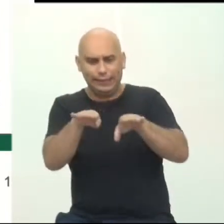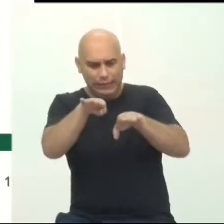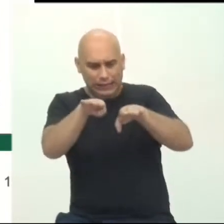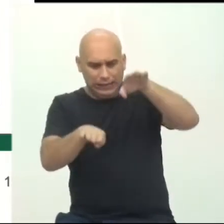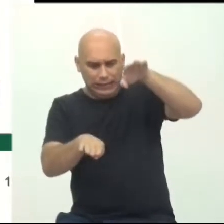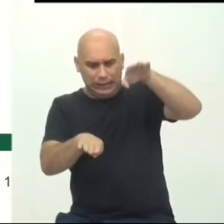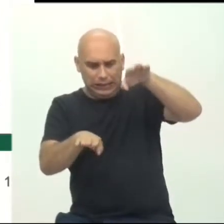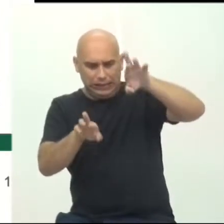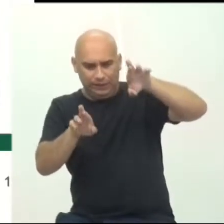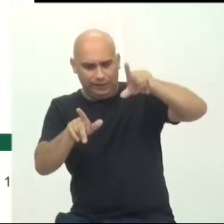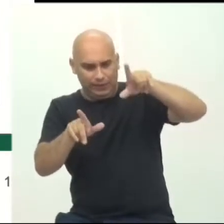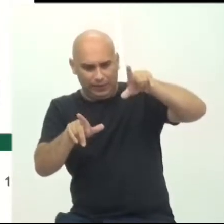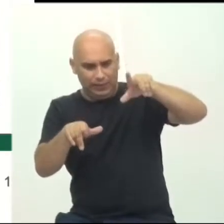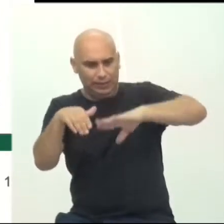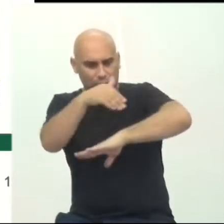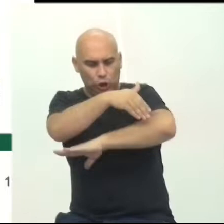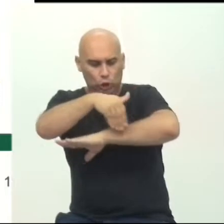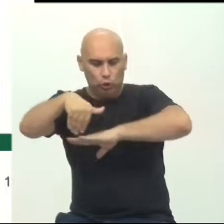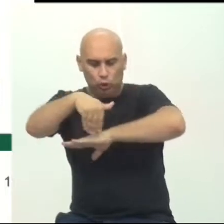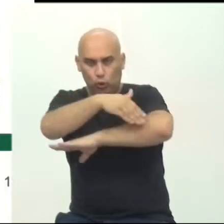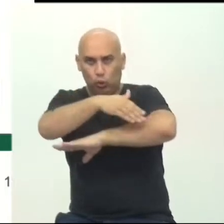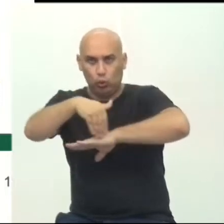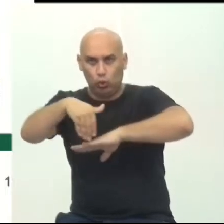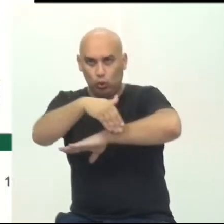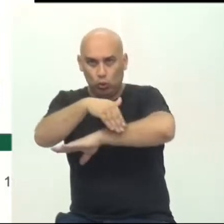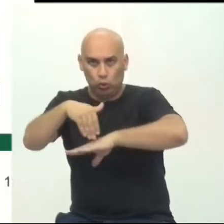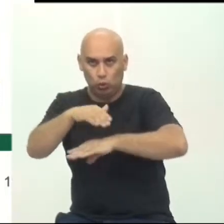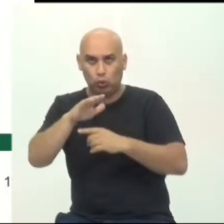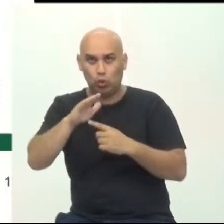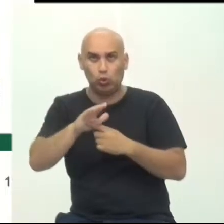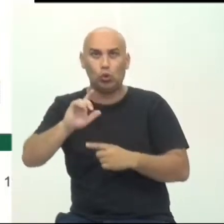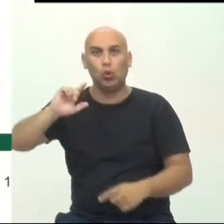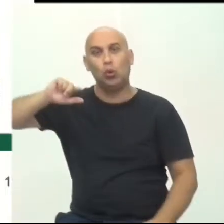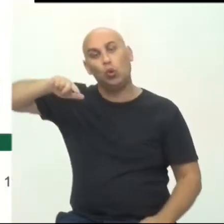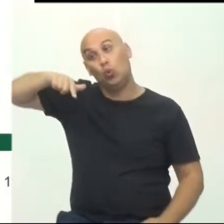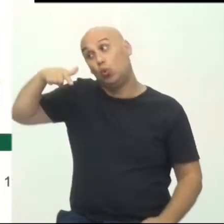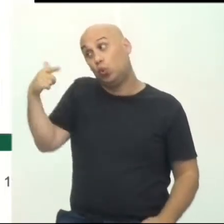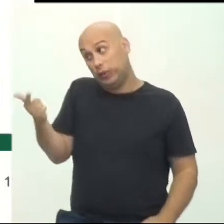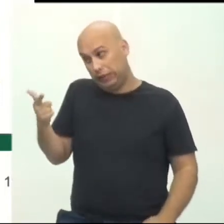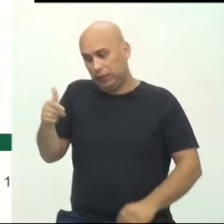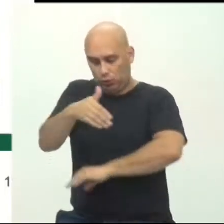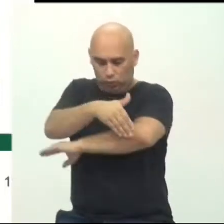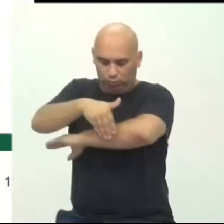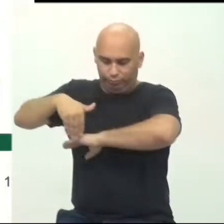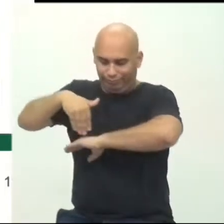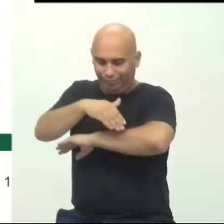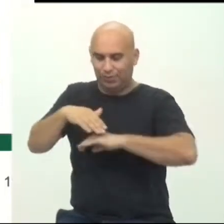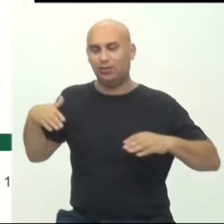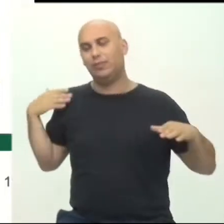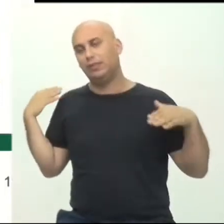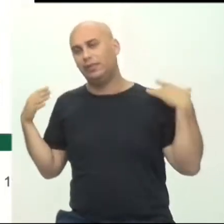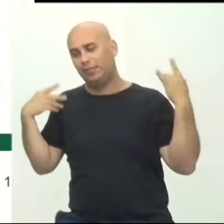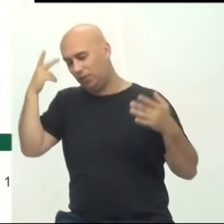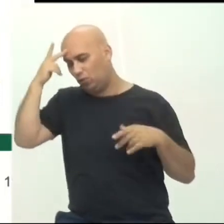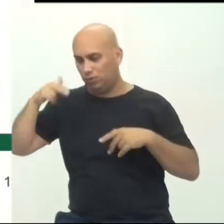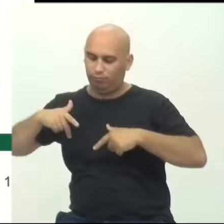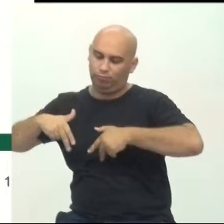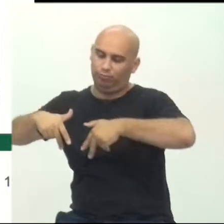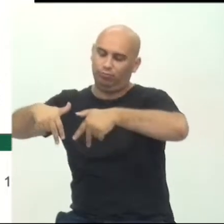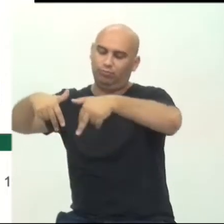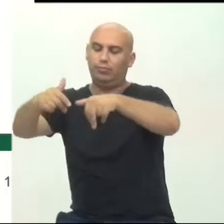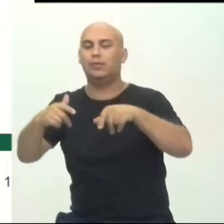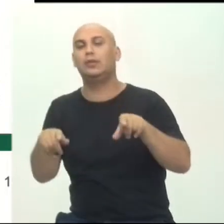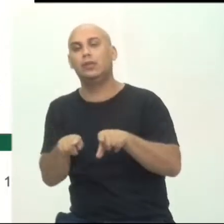outro lado da rua, que não está no desenho, tá? Seria do outro lado da rua. Tem o passeio público, então, nesse